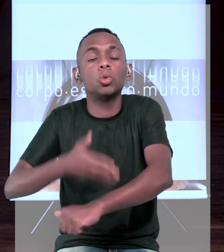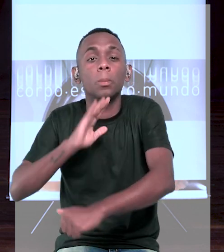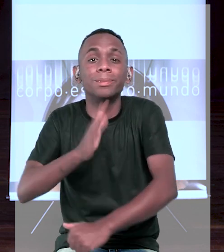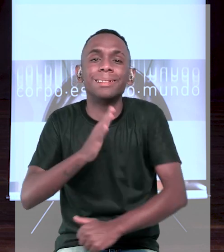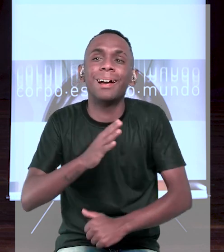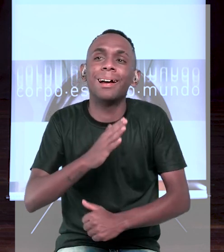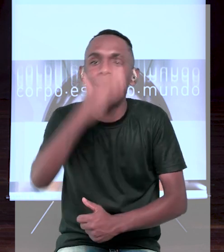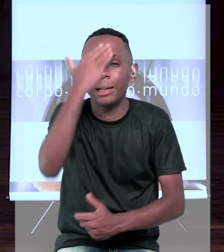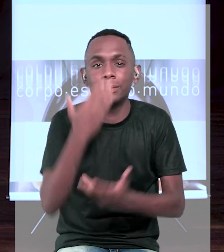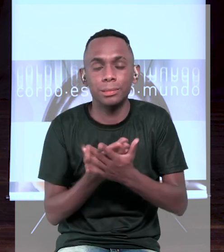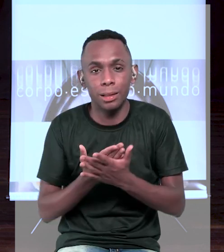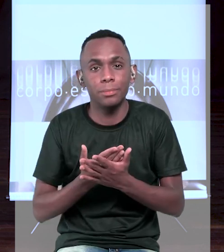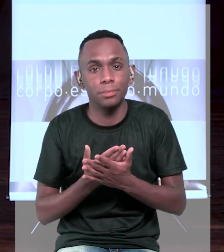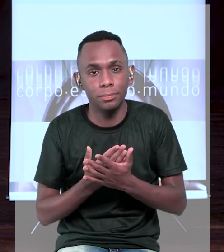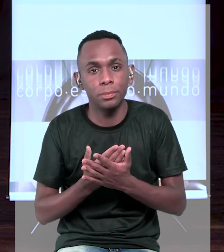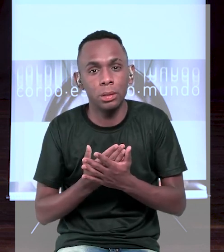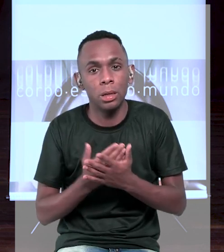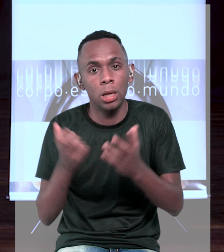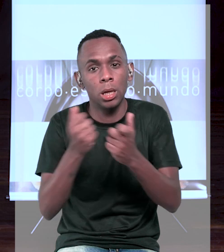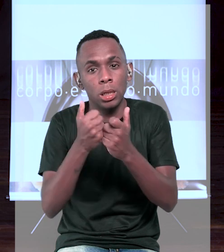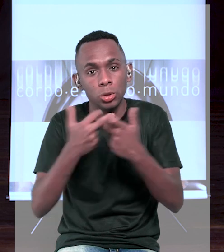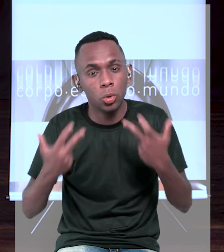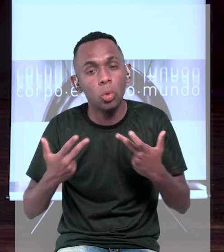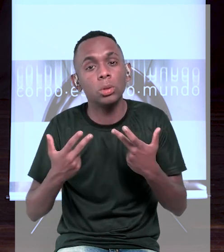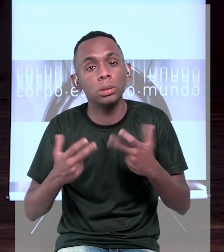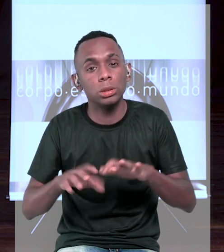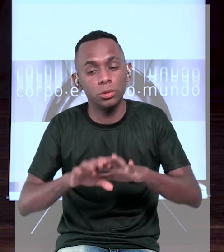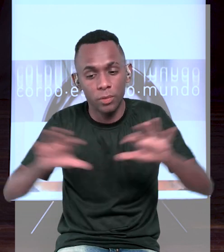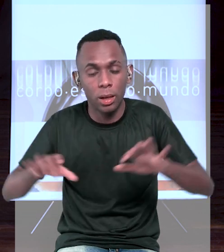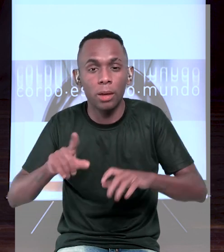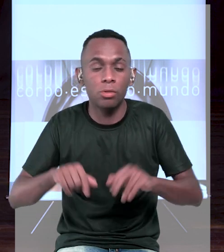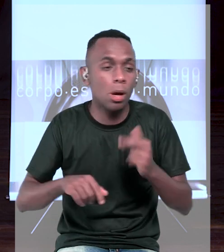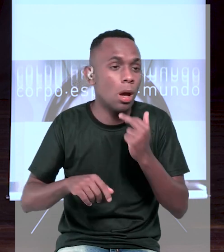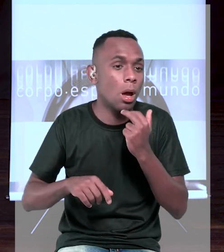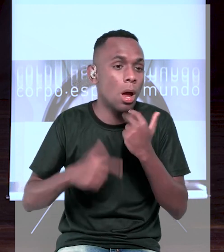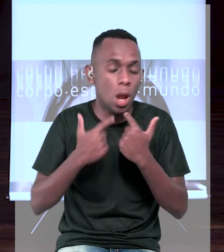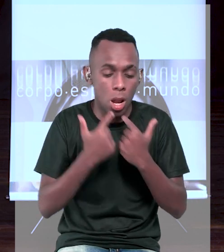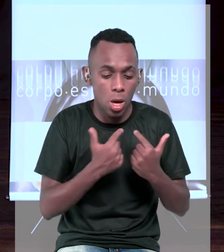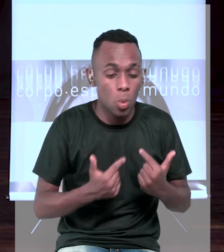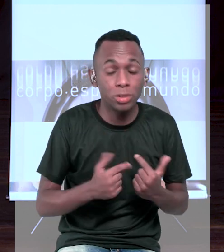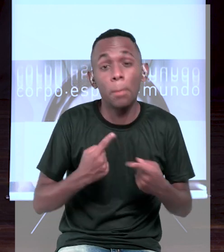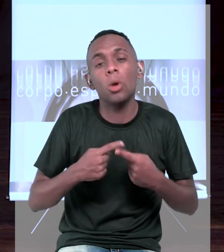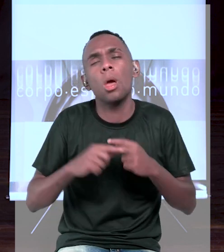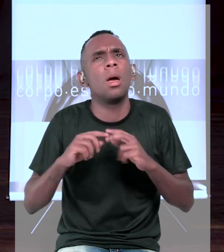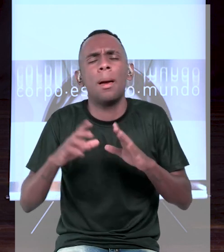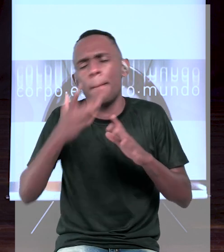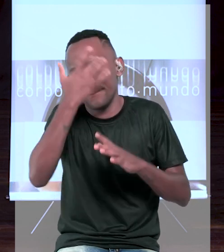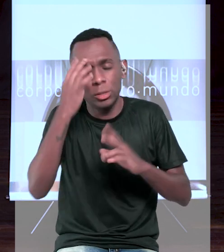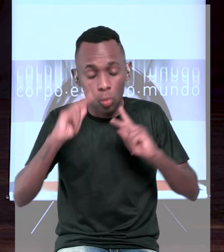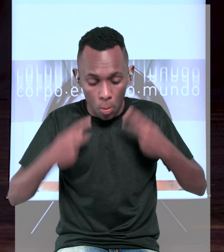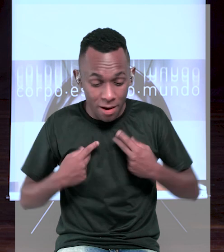acreditar que o que nos distingue é a linguagem. O humano fala.